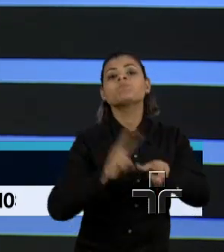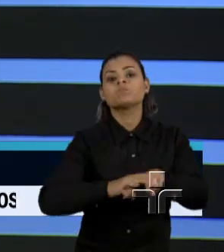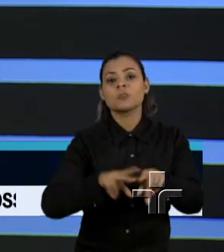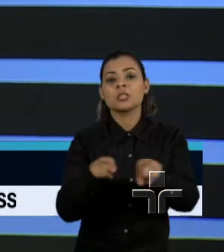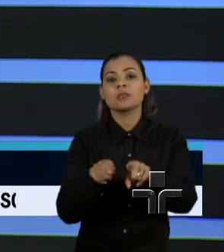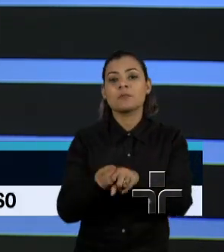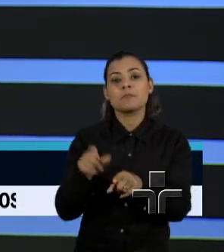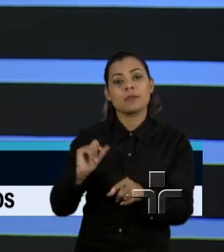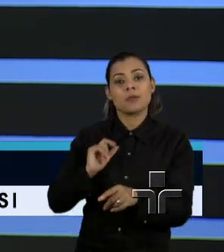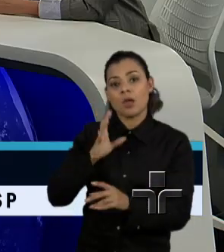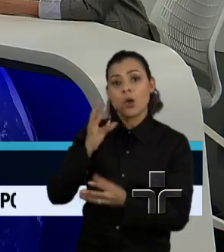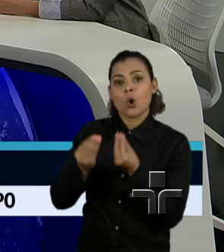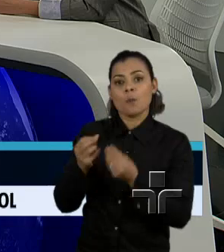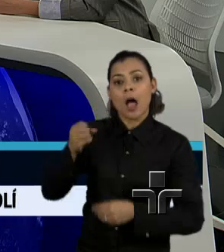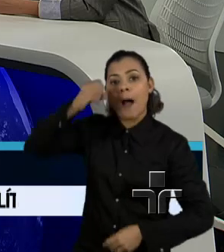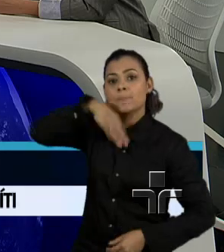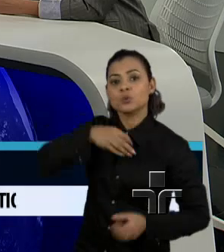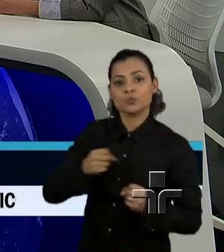da pena.